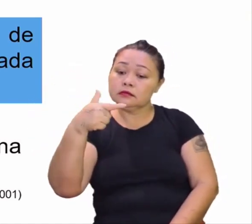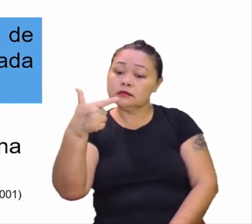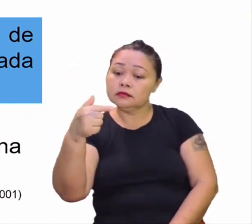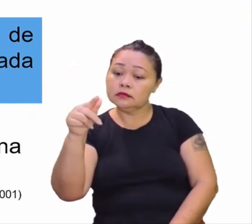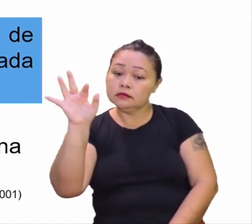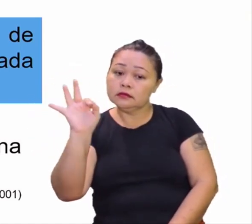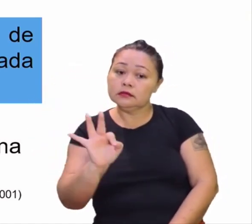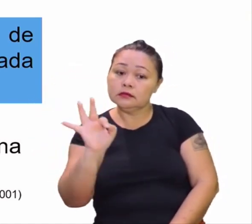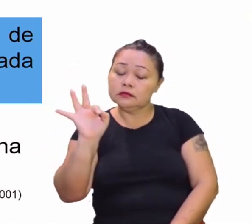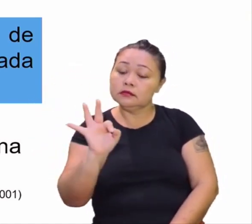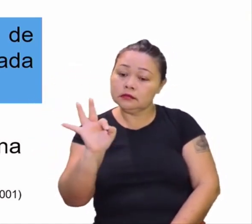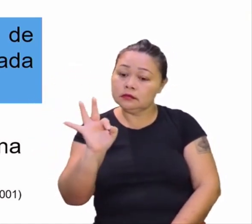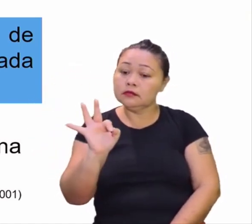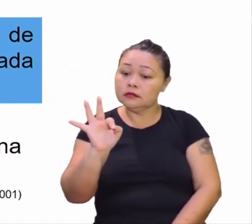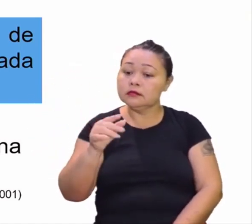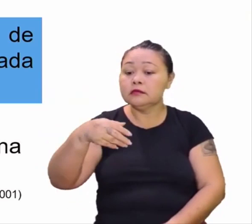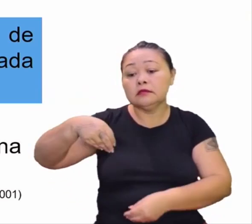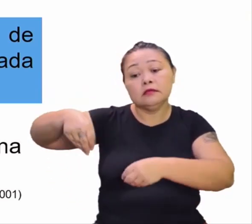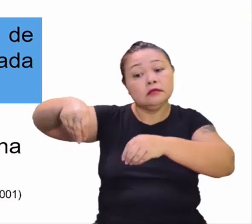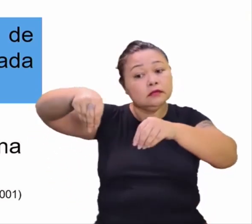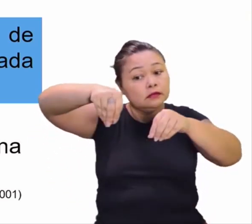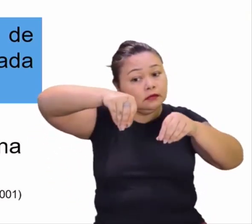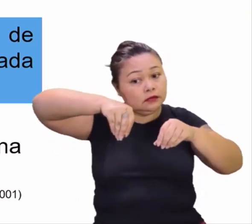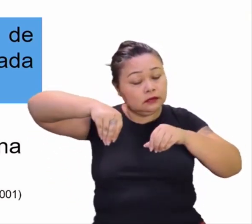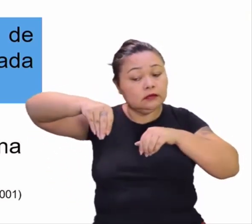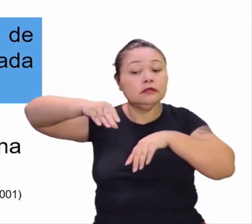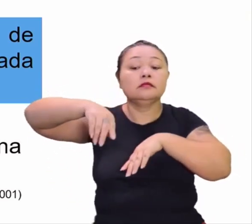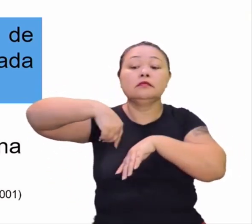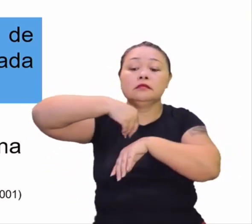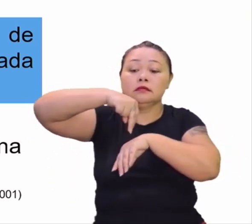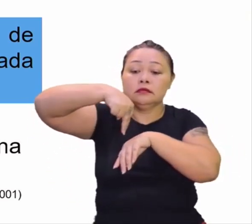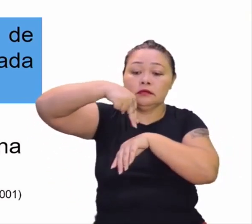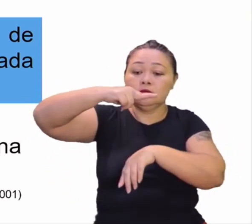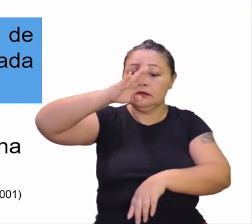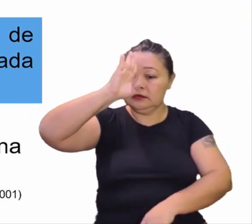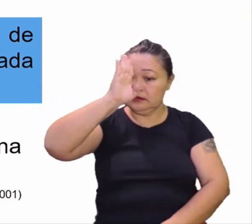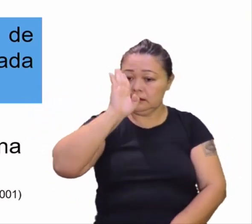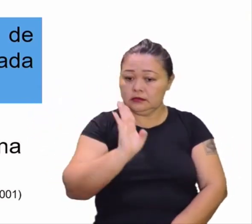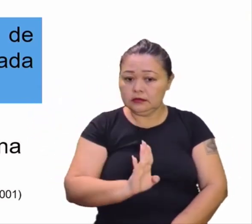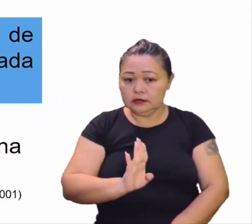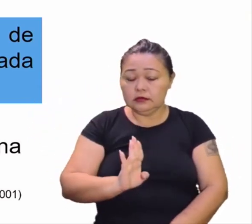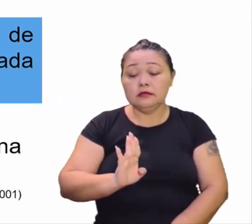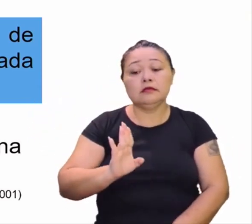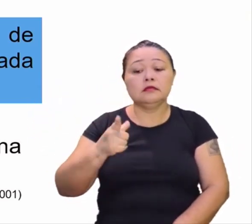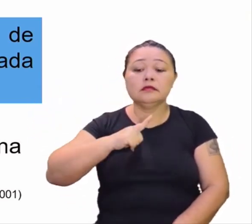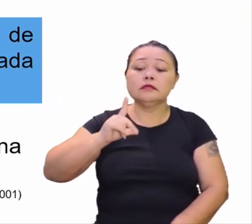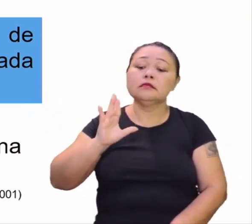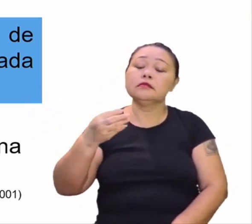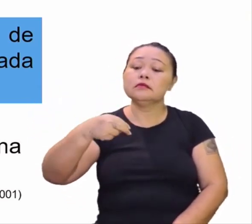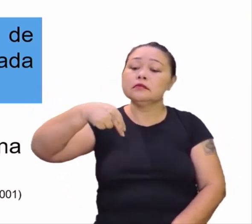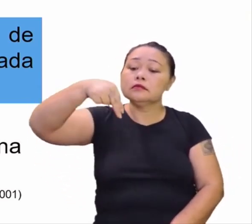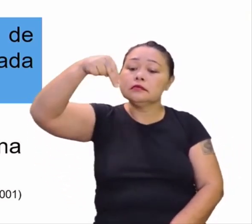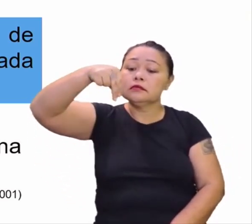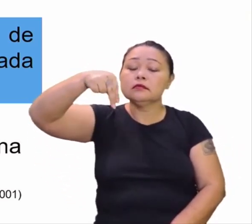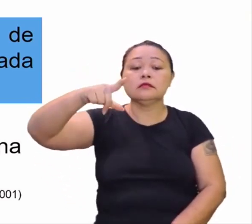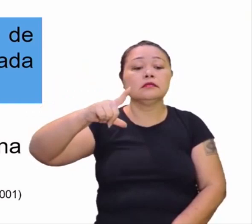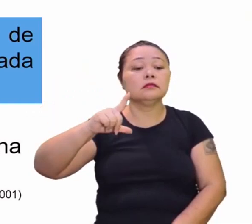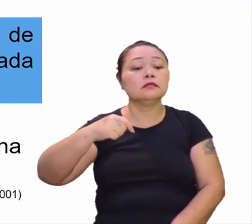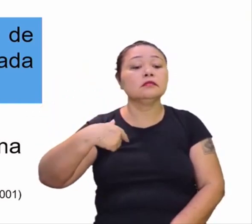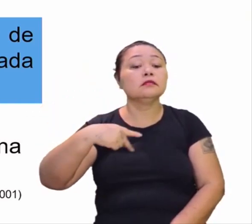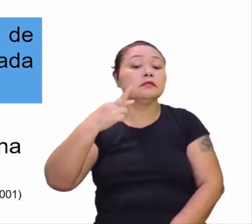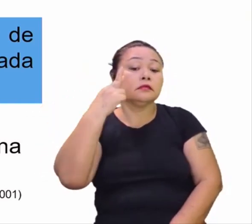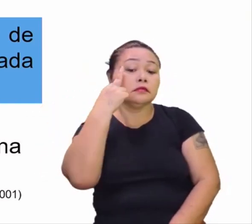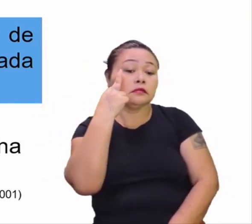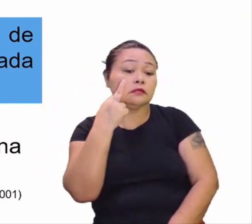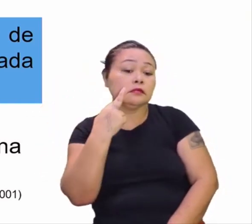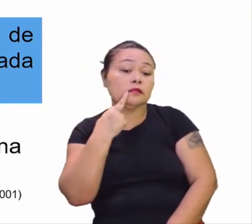45,27% do território nacional. Então, onde Rondônia está localizado é no norte. Então, nessa grande região geográfica do Brasil.